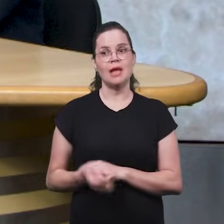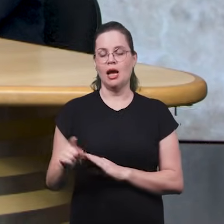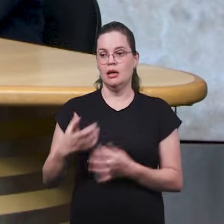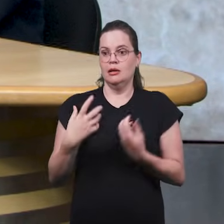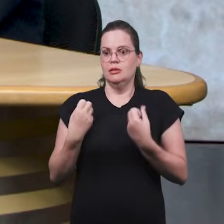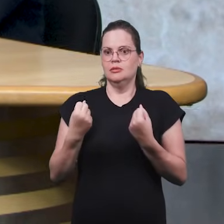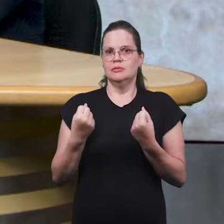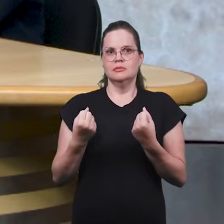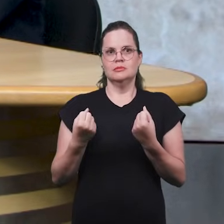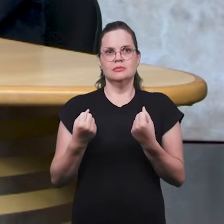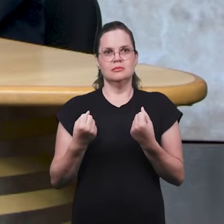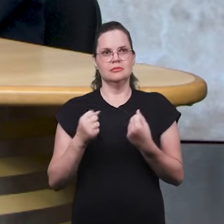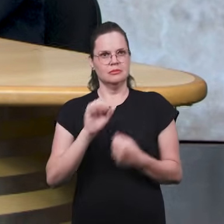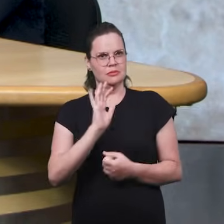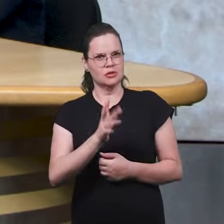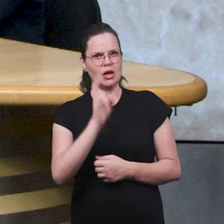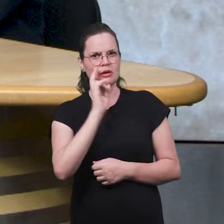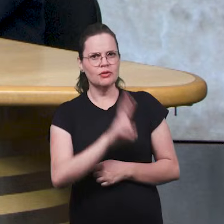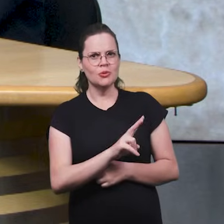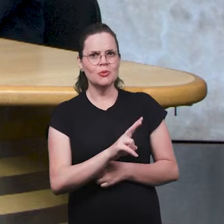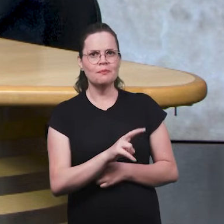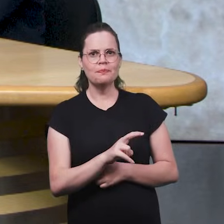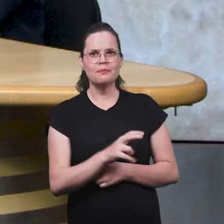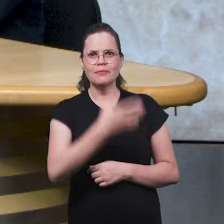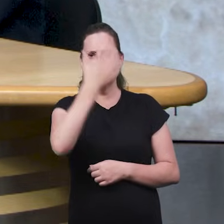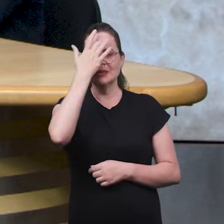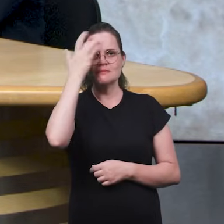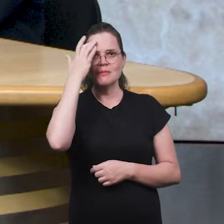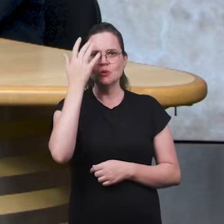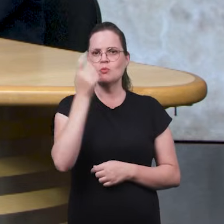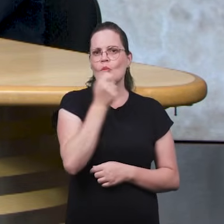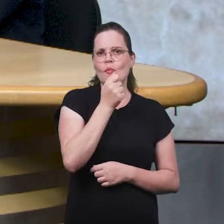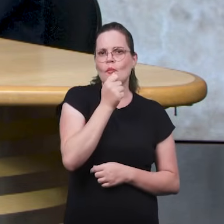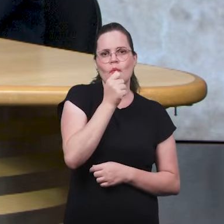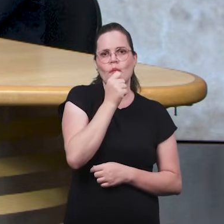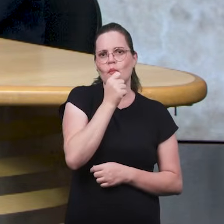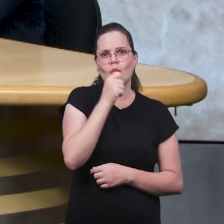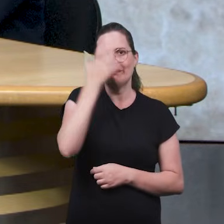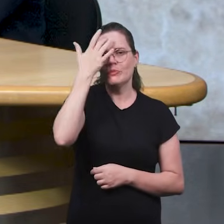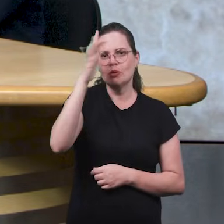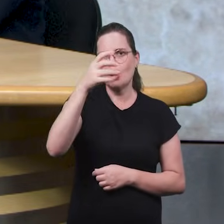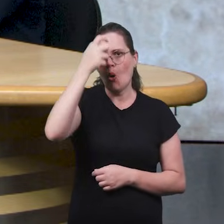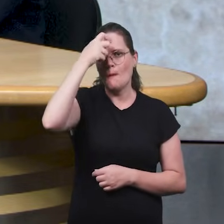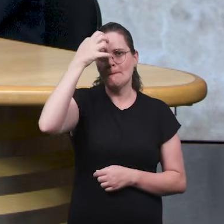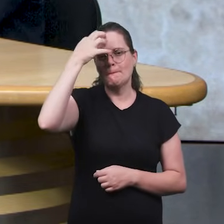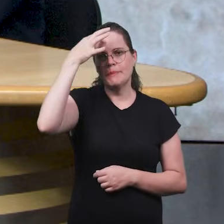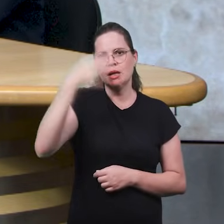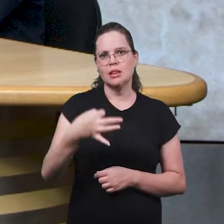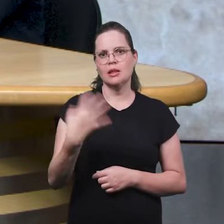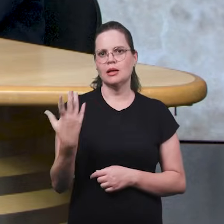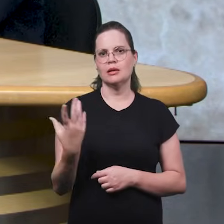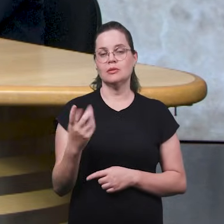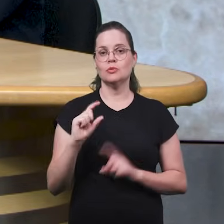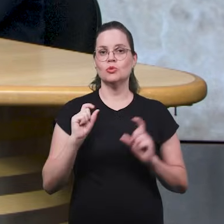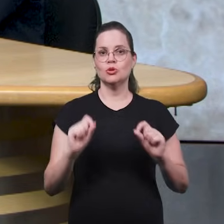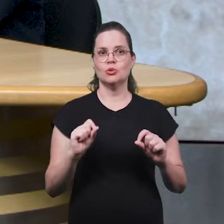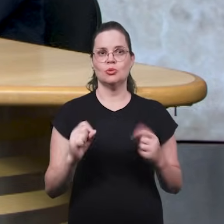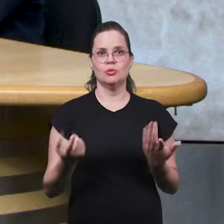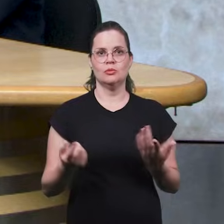pegou de surpresa. Pois é, já viu isso? Quer dizer, as pessoas não entenderam ainda que